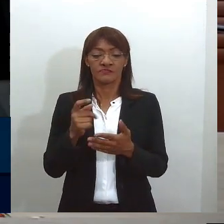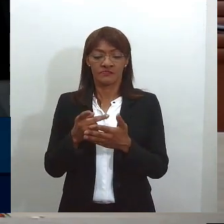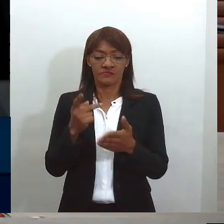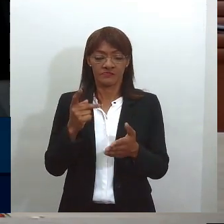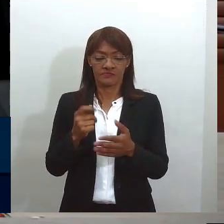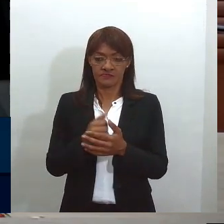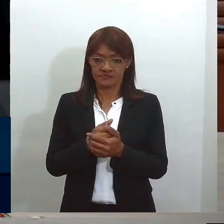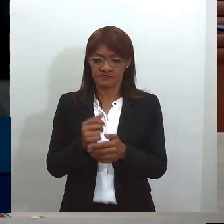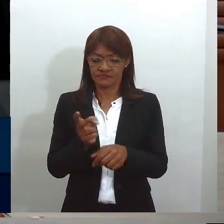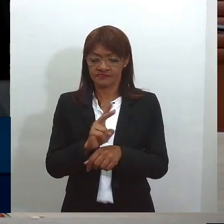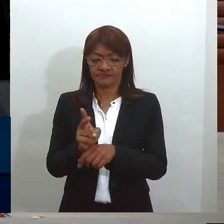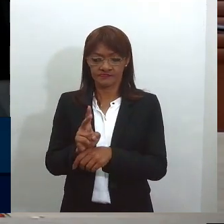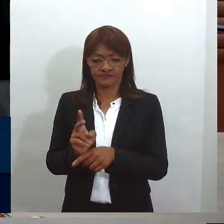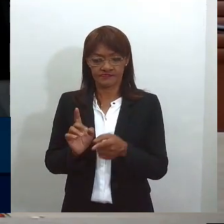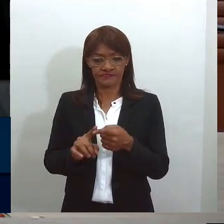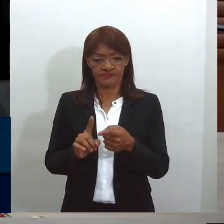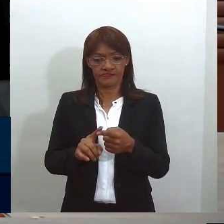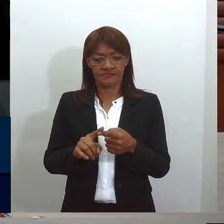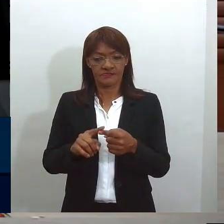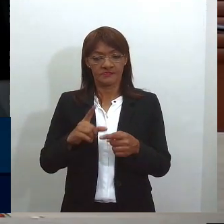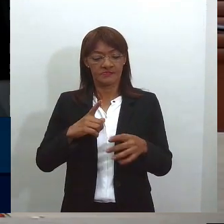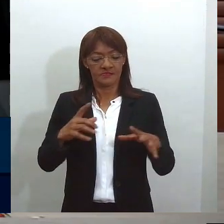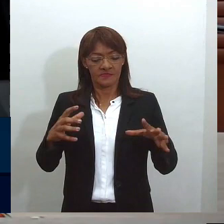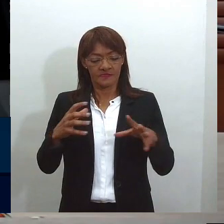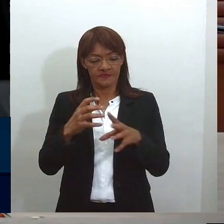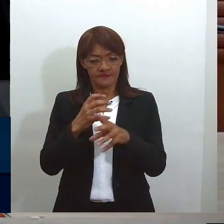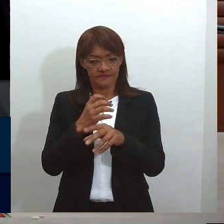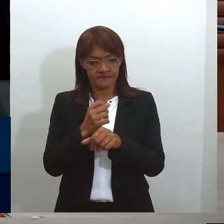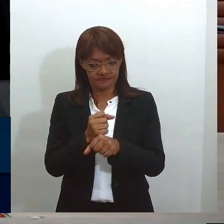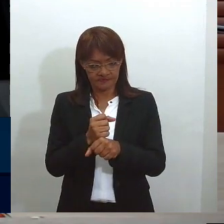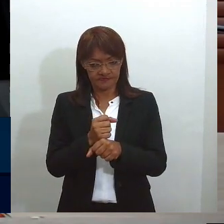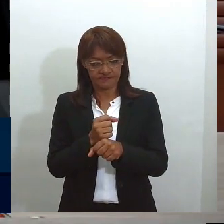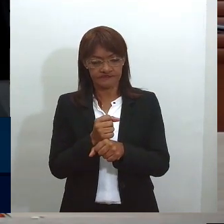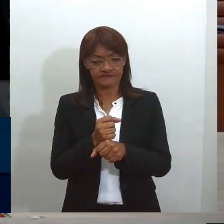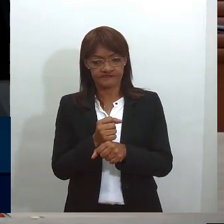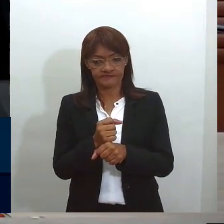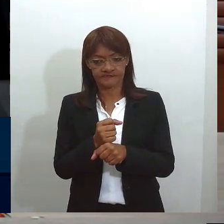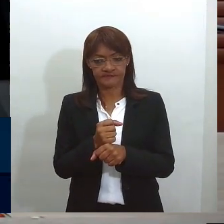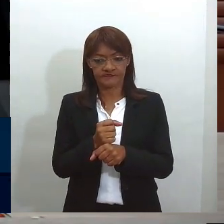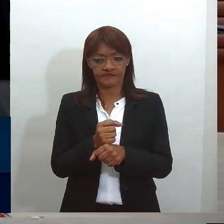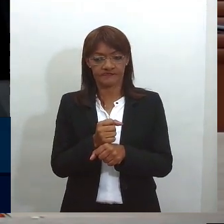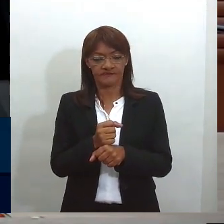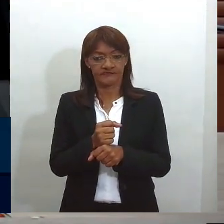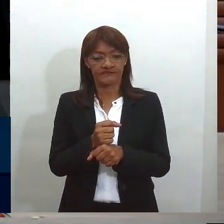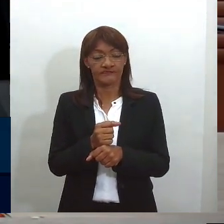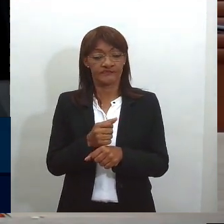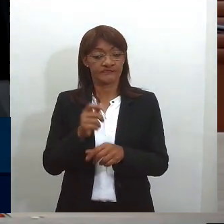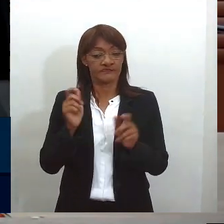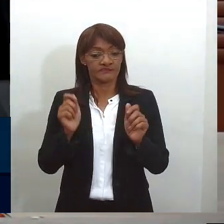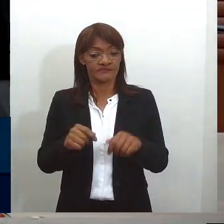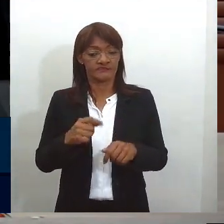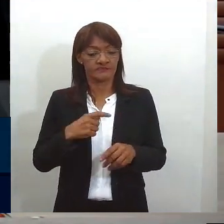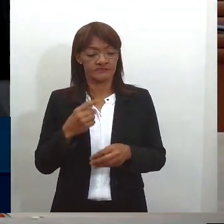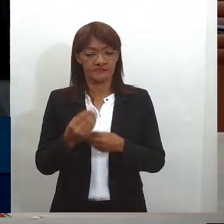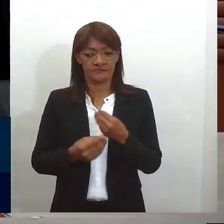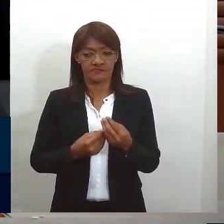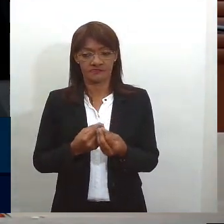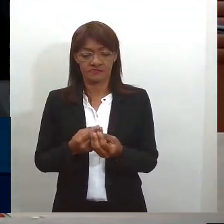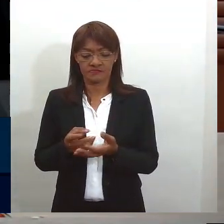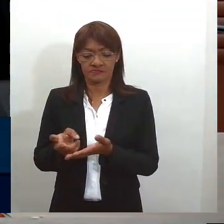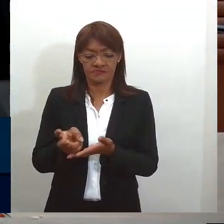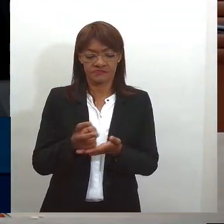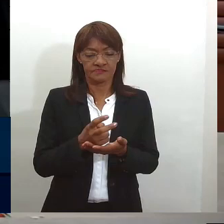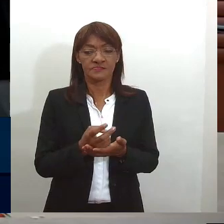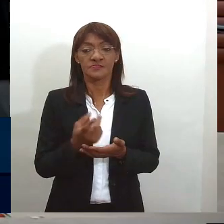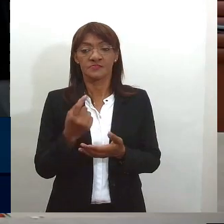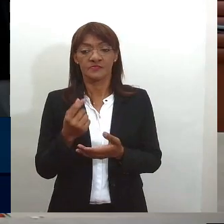cálculo de quanto se abdica e quanto foi arrecadado na implantação de empresas,